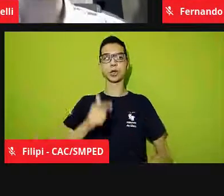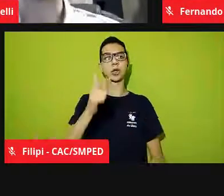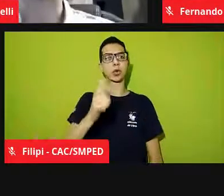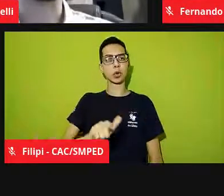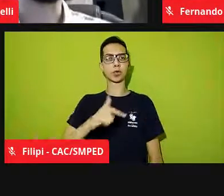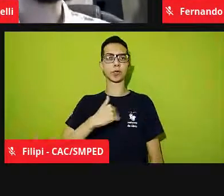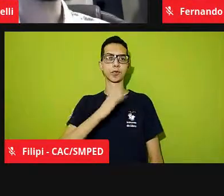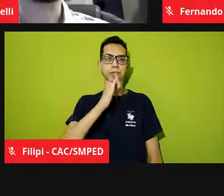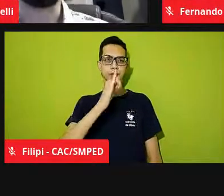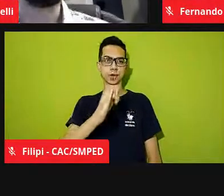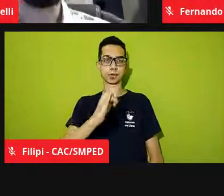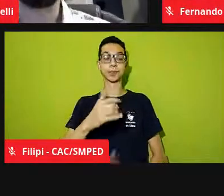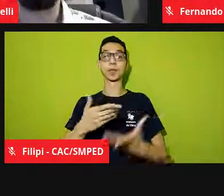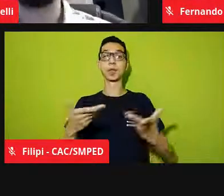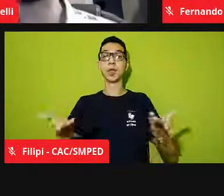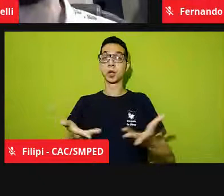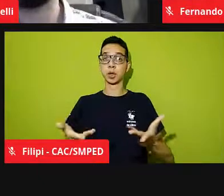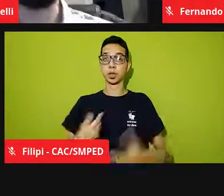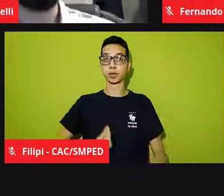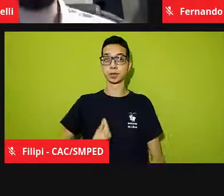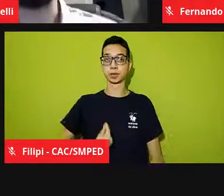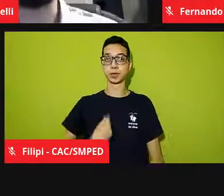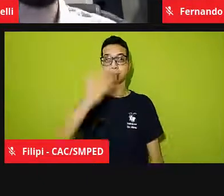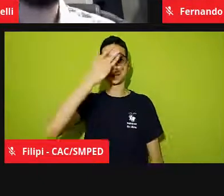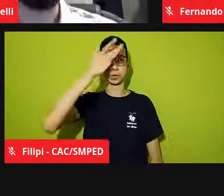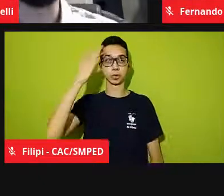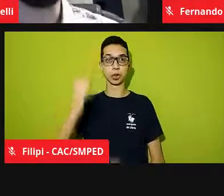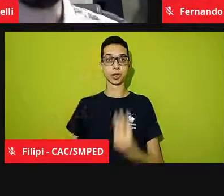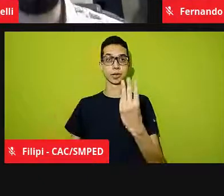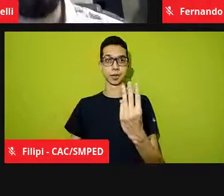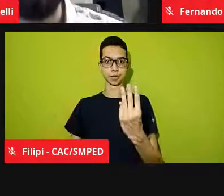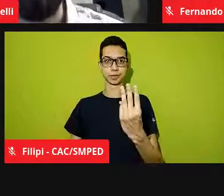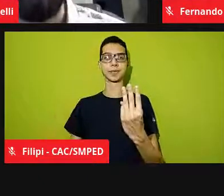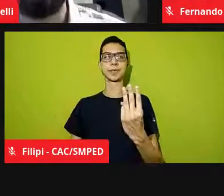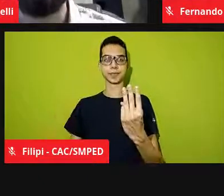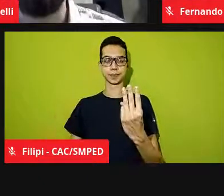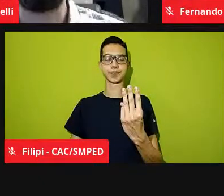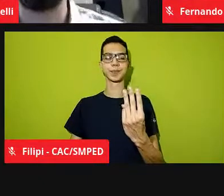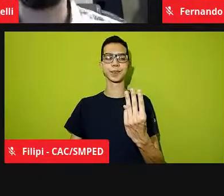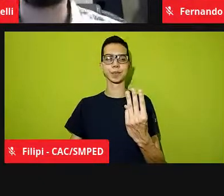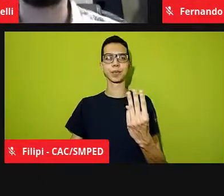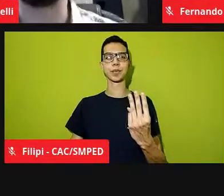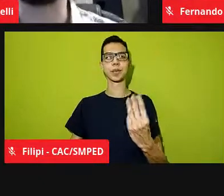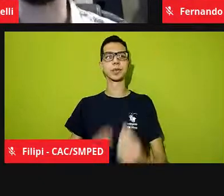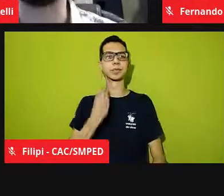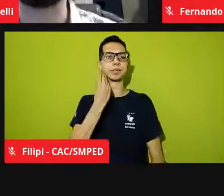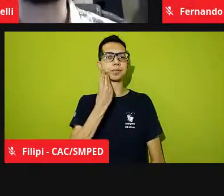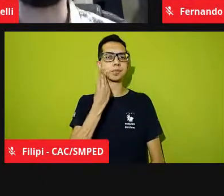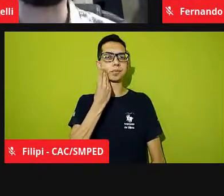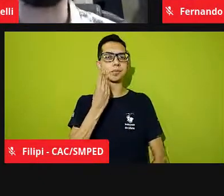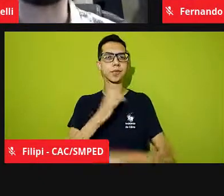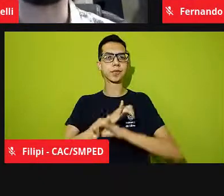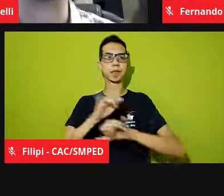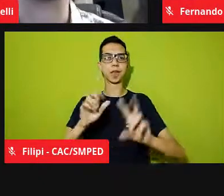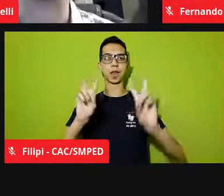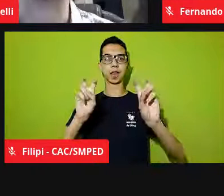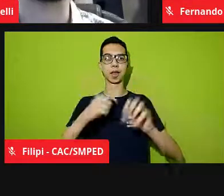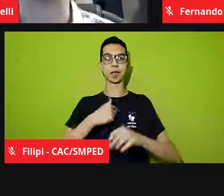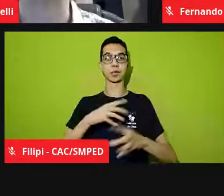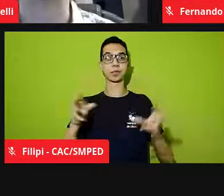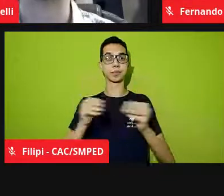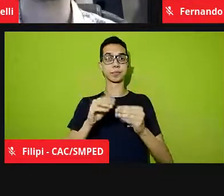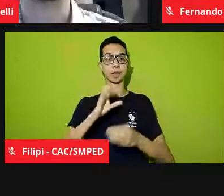Então, estamos aqui com três pessoas que têm total gabarito para falar sobre o assunto. Vou brevemente apresentá-las